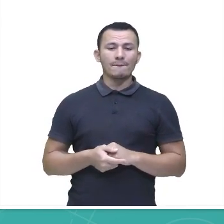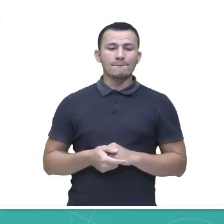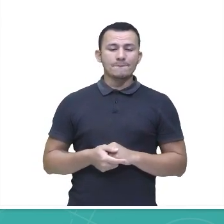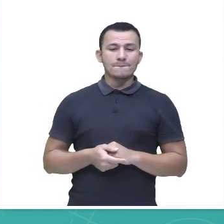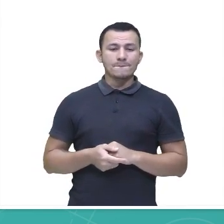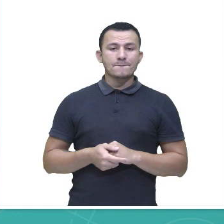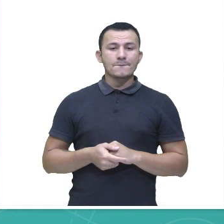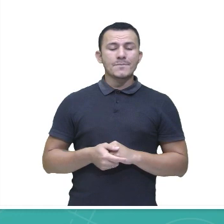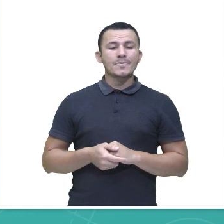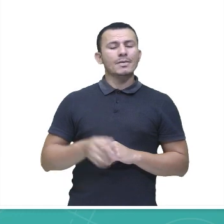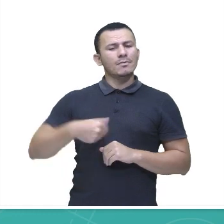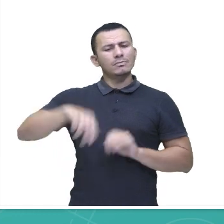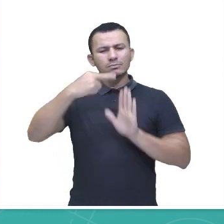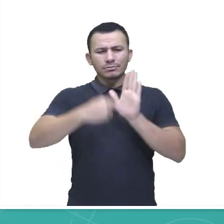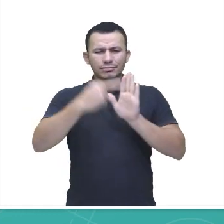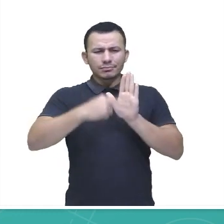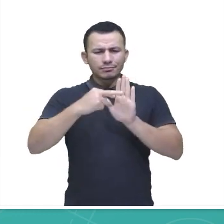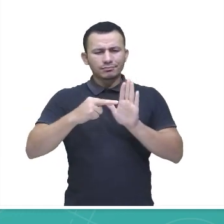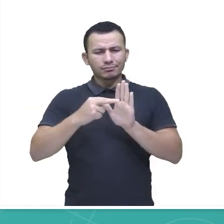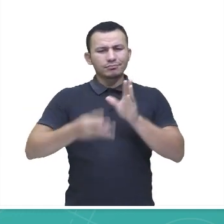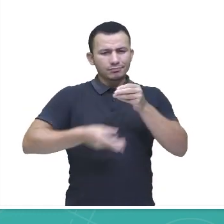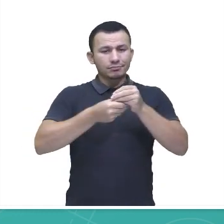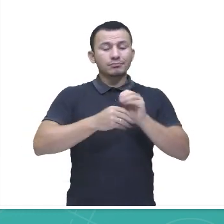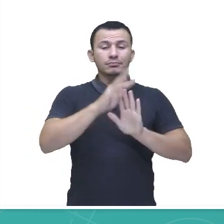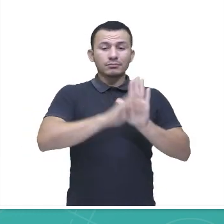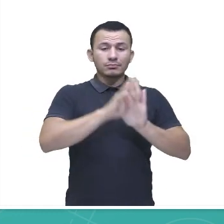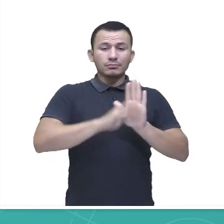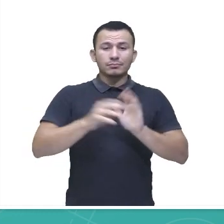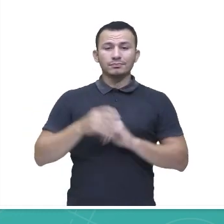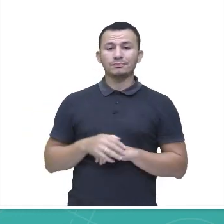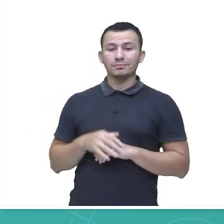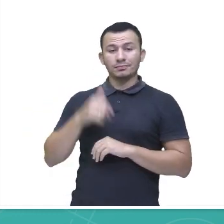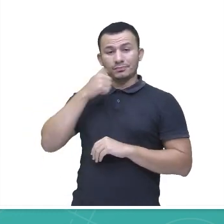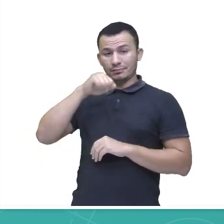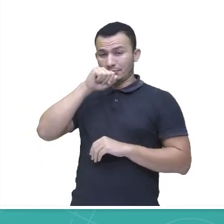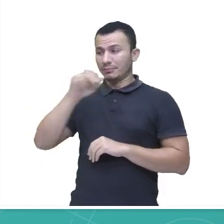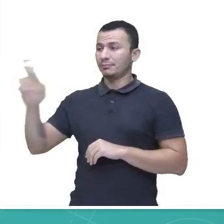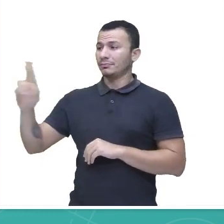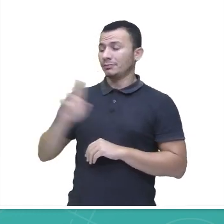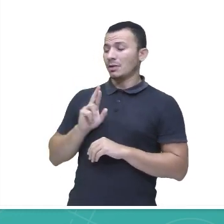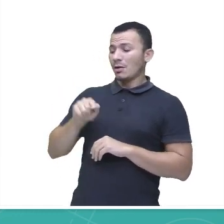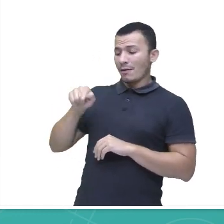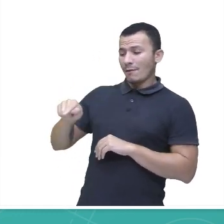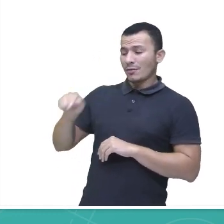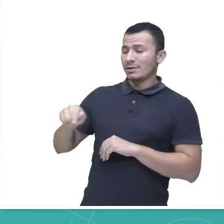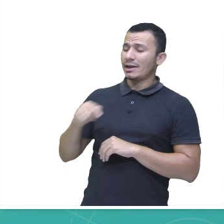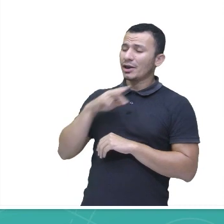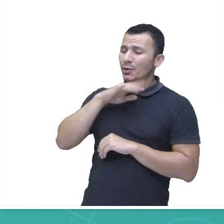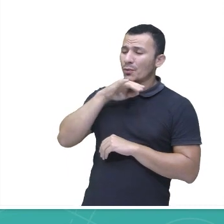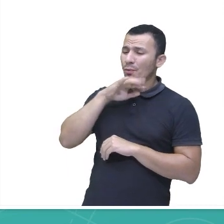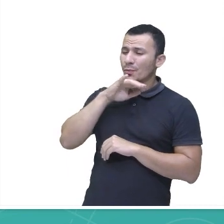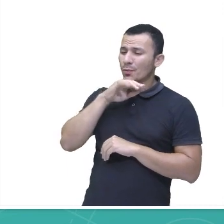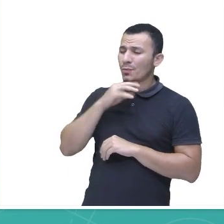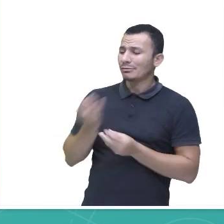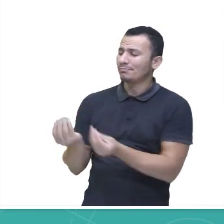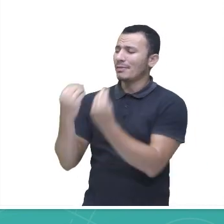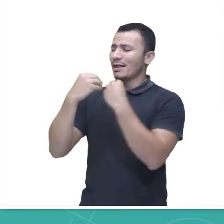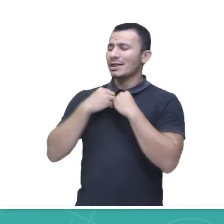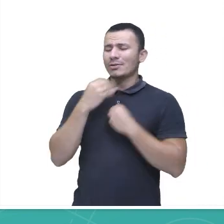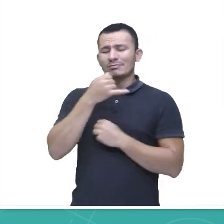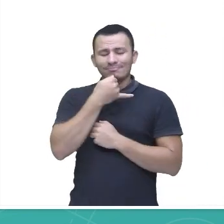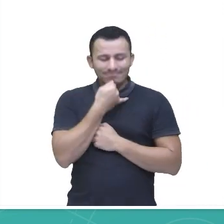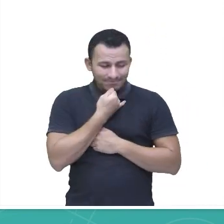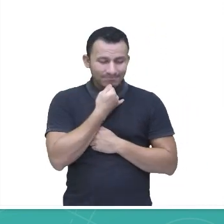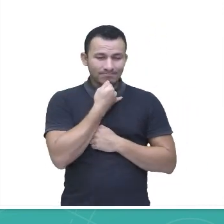mais, compreendermos um pouco mais. A mãe respondeu: bom, cada vez que você faz algo de ruim, me dá uma tristeza